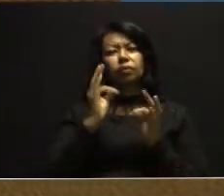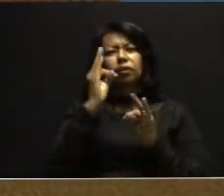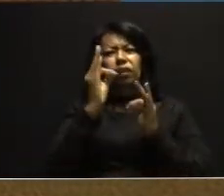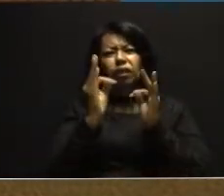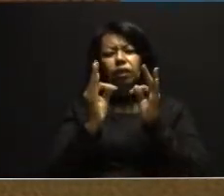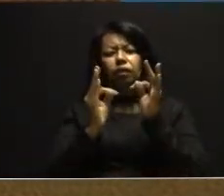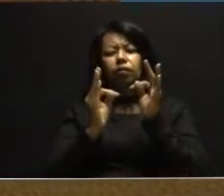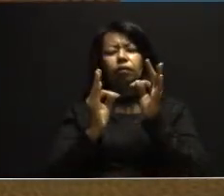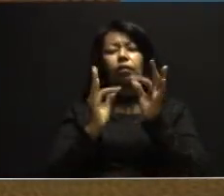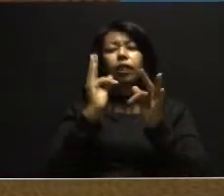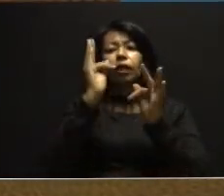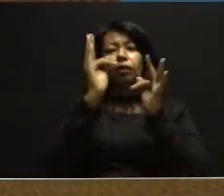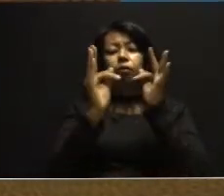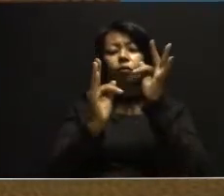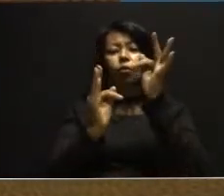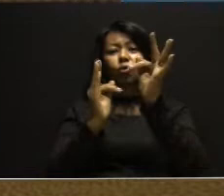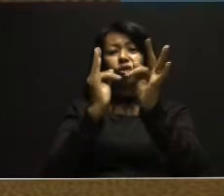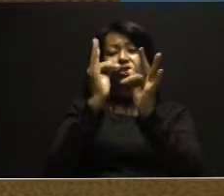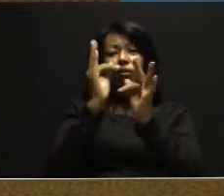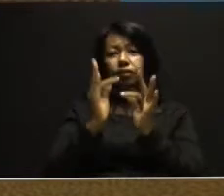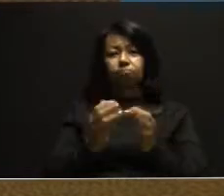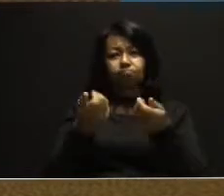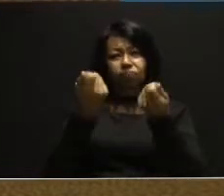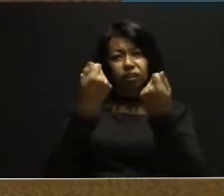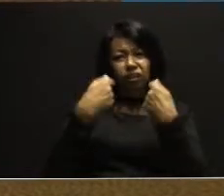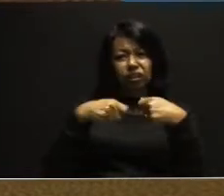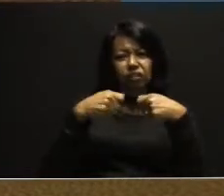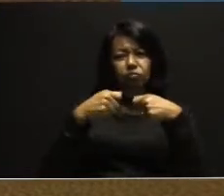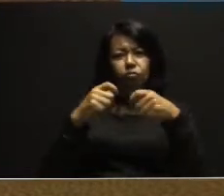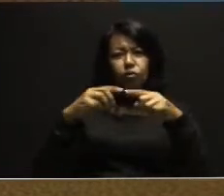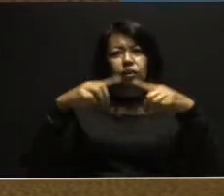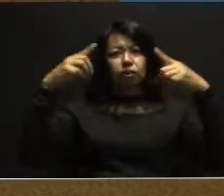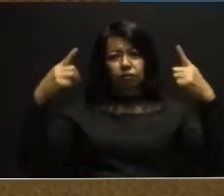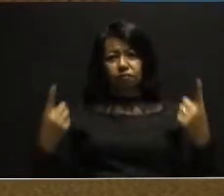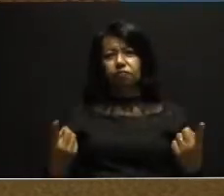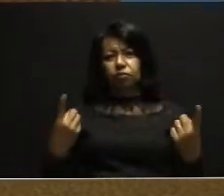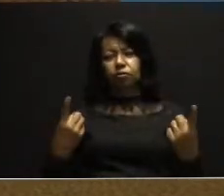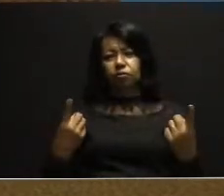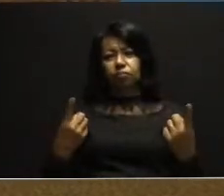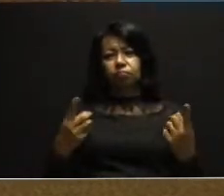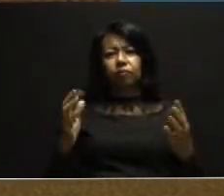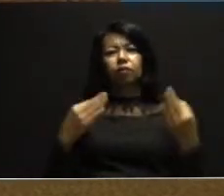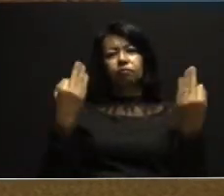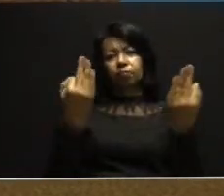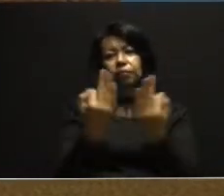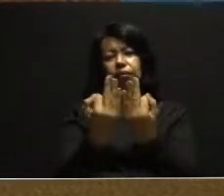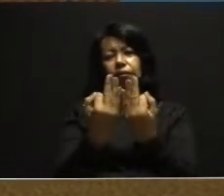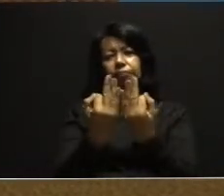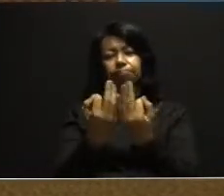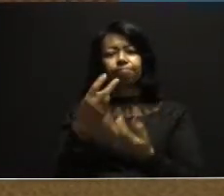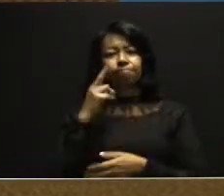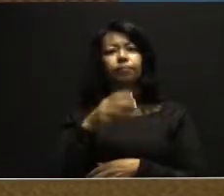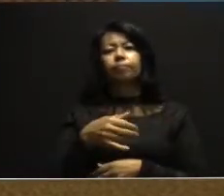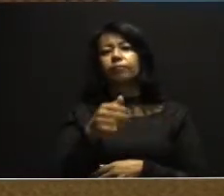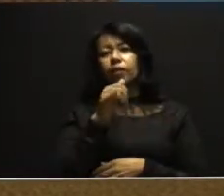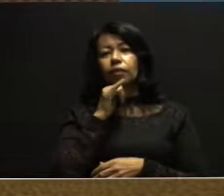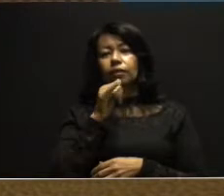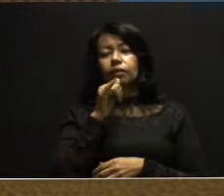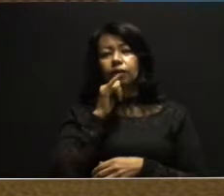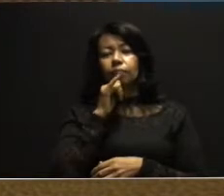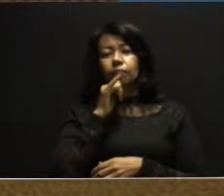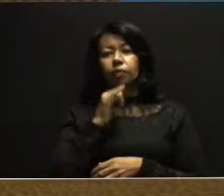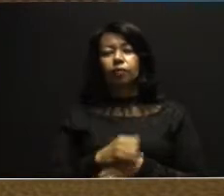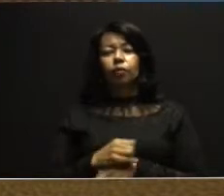vários desafios para a família, a própria constituição da família. Basta ver, por exemplo, a questão da